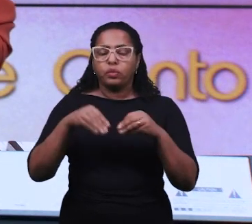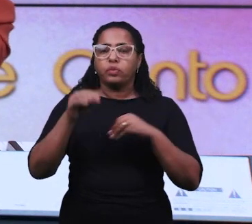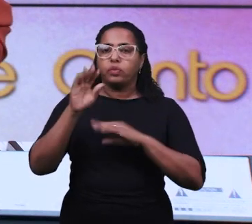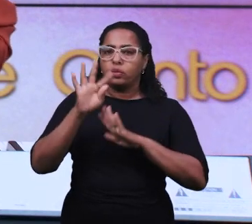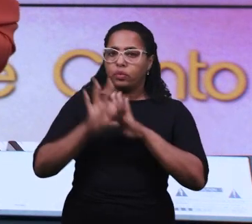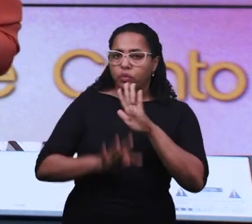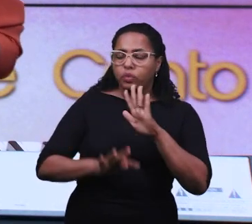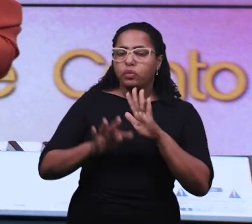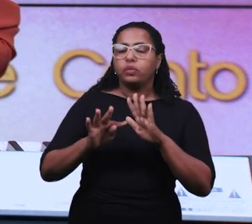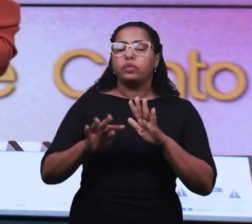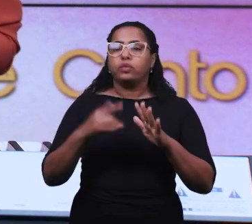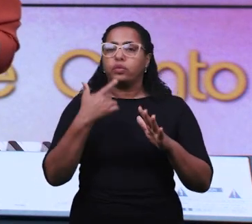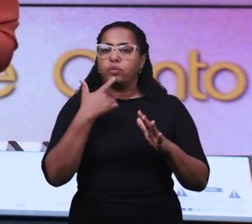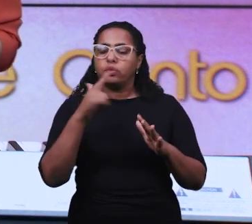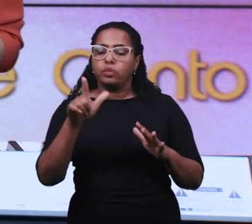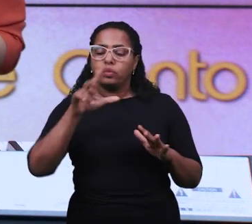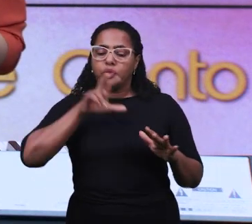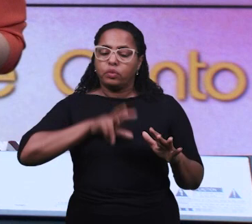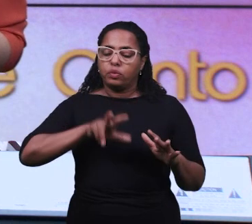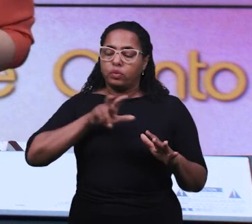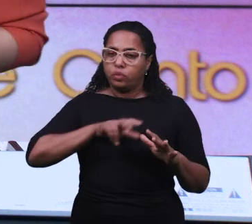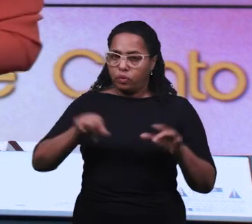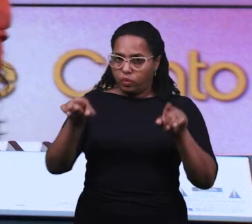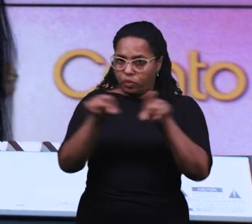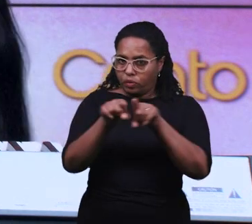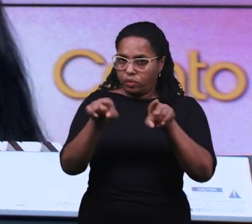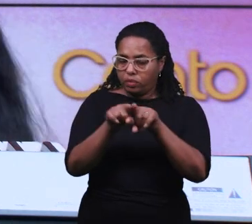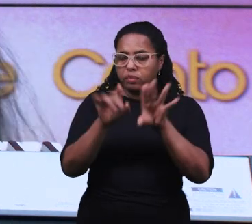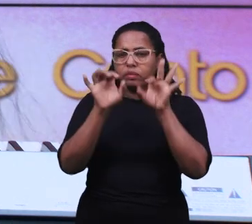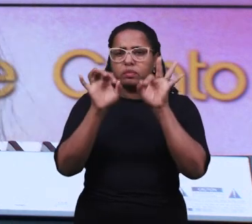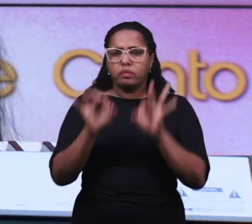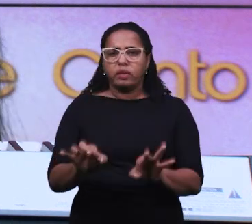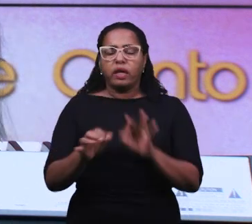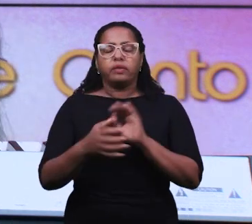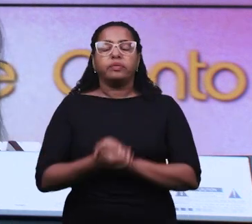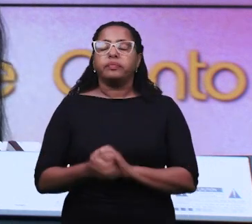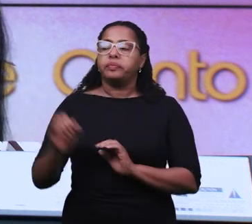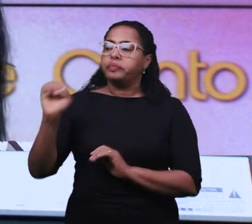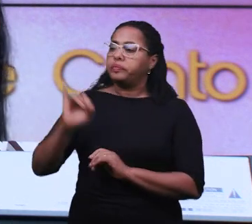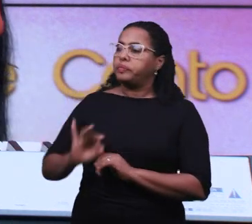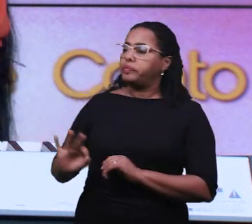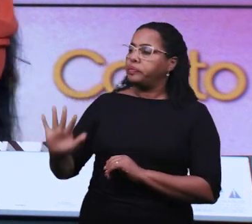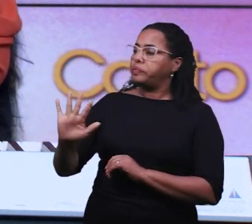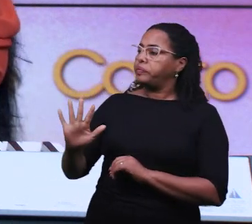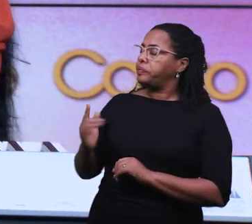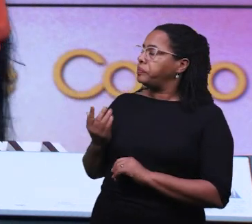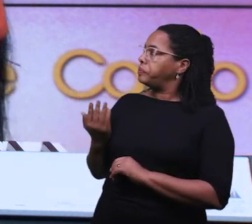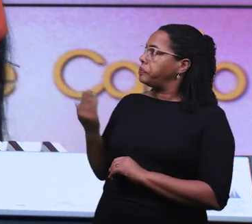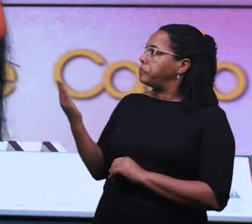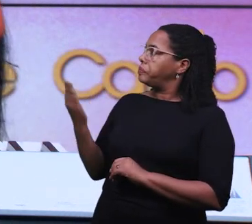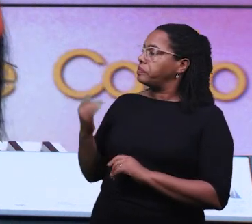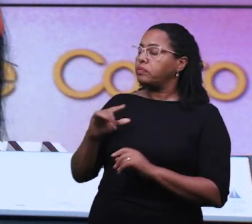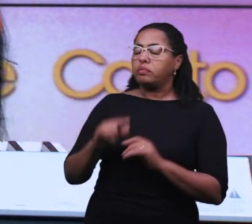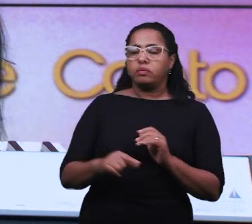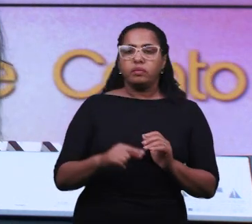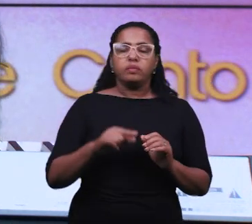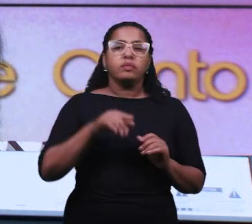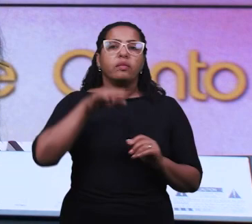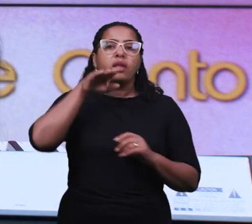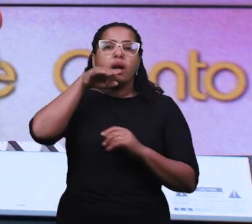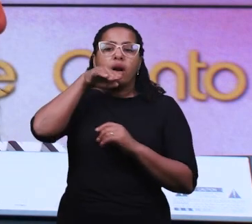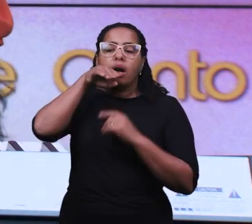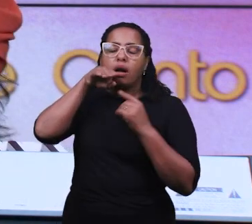texto do nosso idioma português também. Nessa imagem nós podemos ver que o ponto